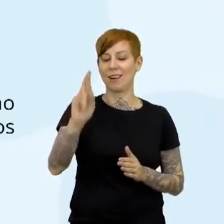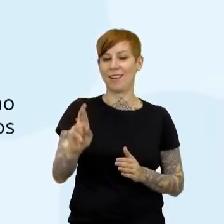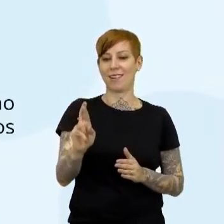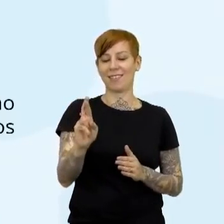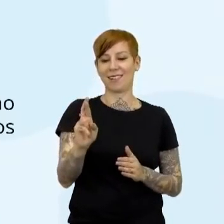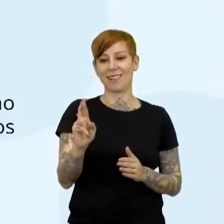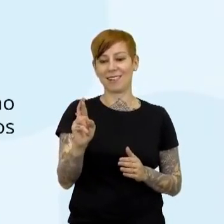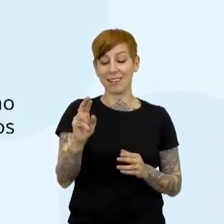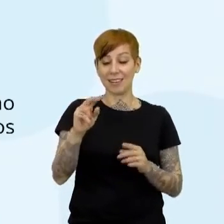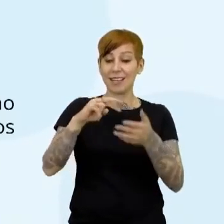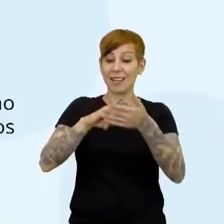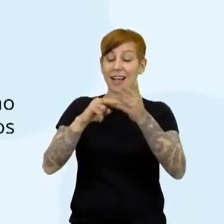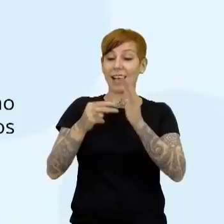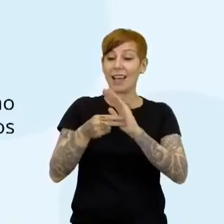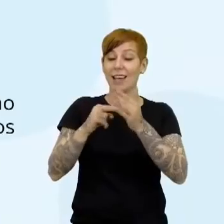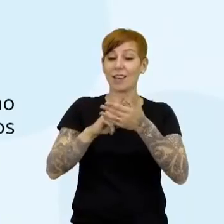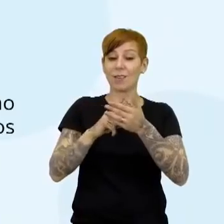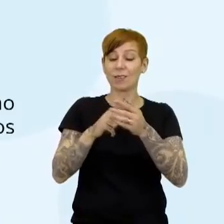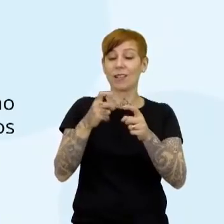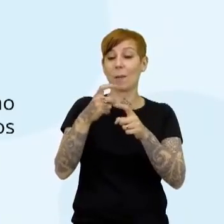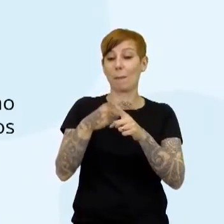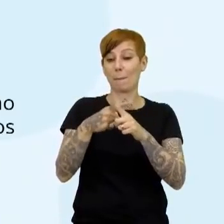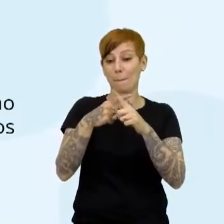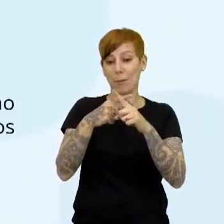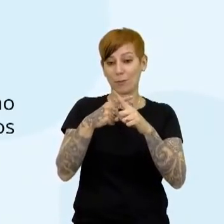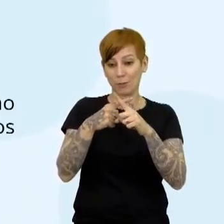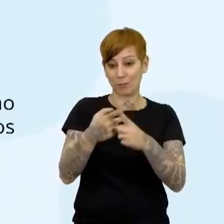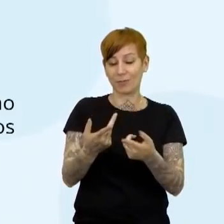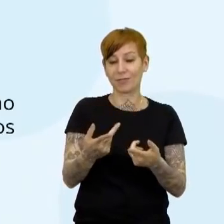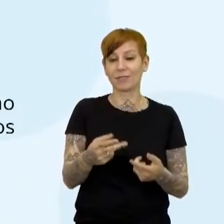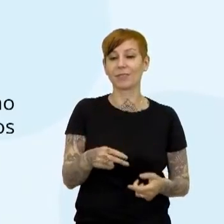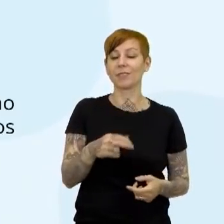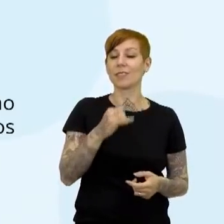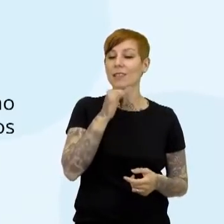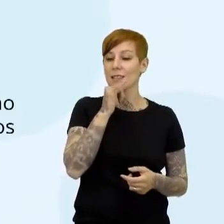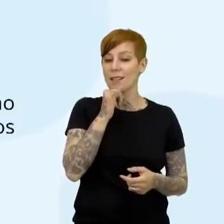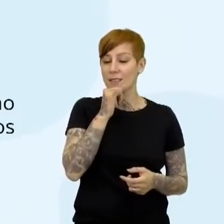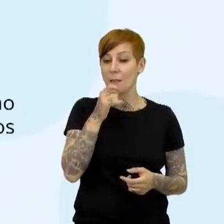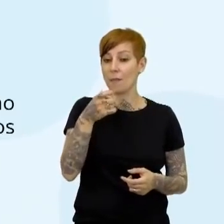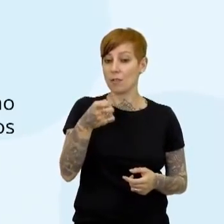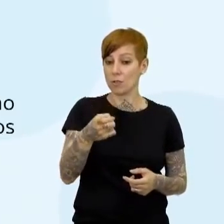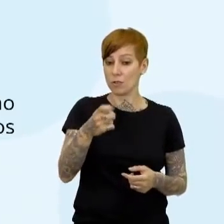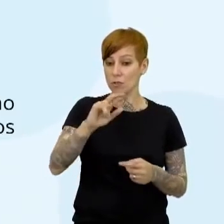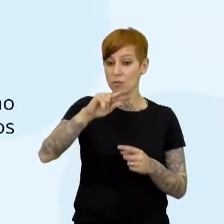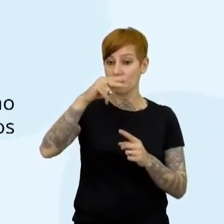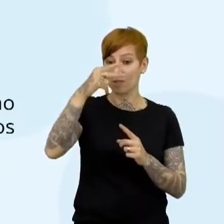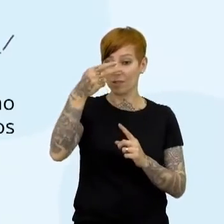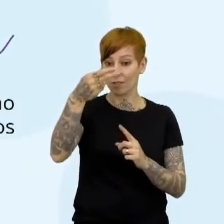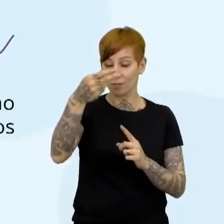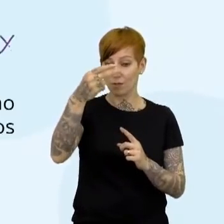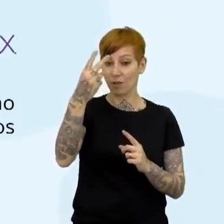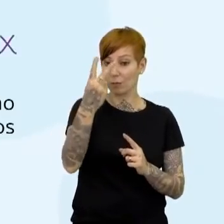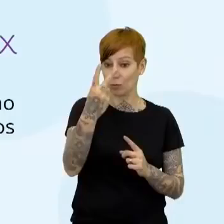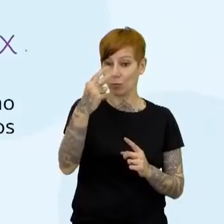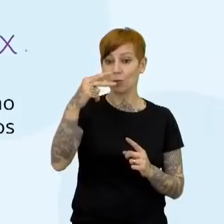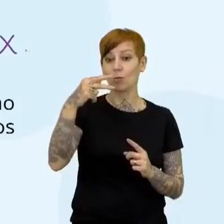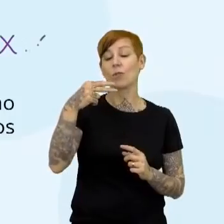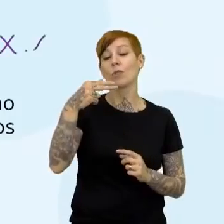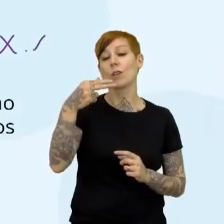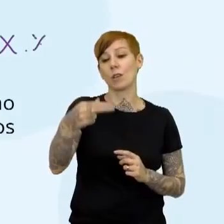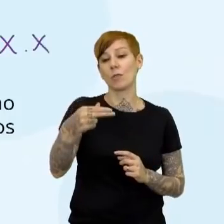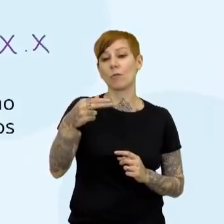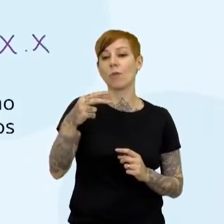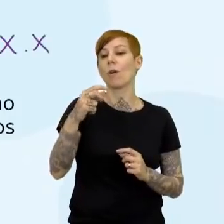então fatores 5 x 5 e quando a gente escreve por exemplo x ao quadrado na forma fatorada é